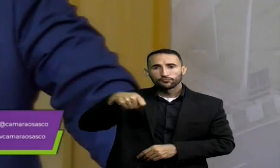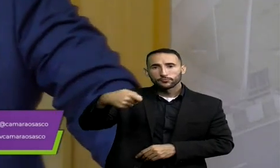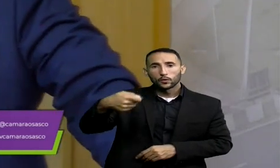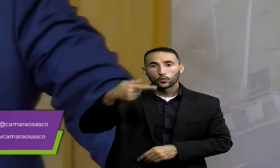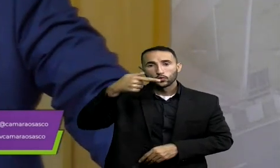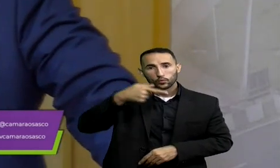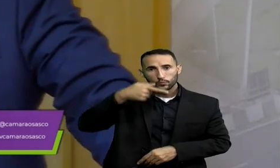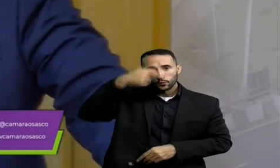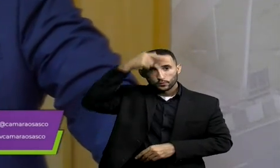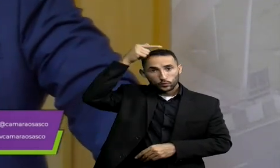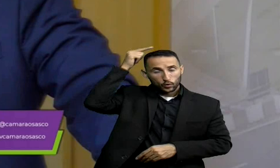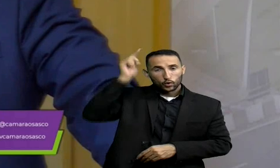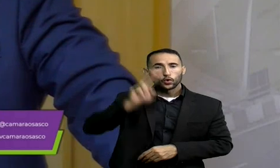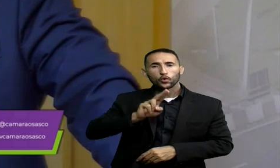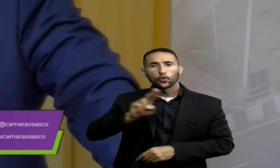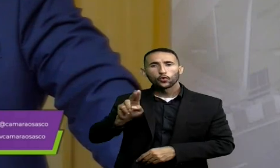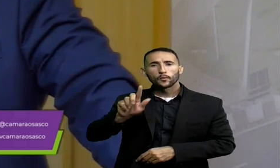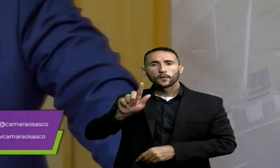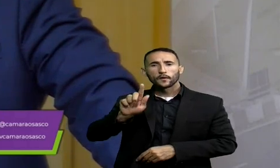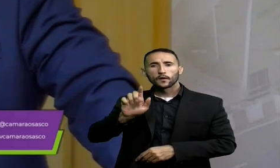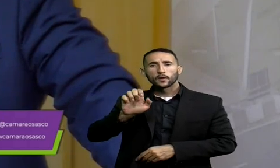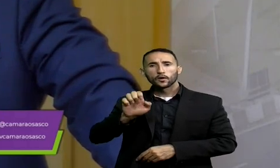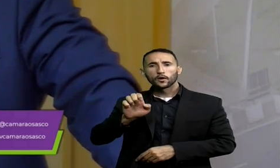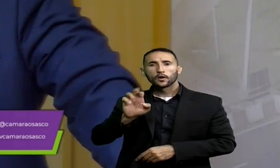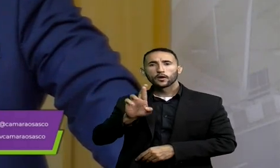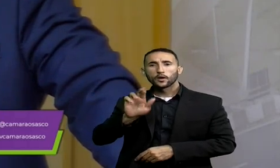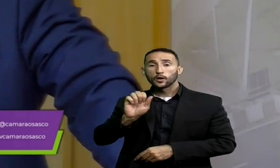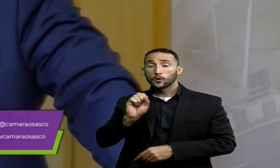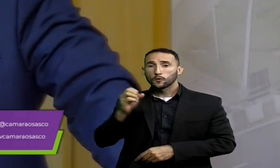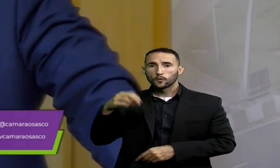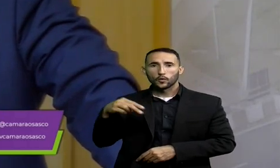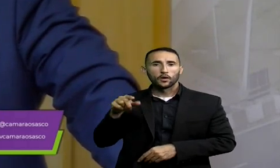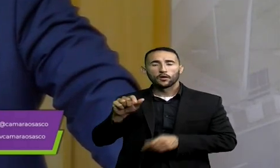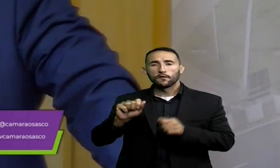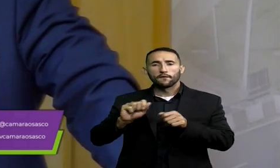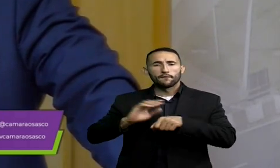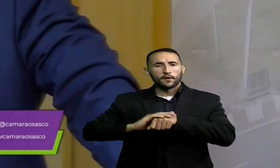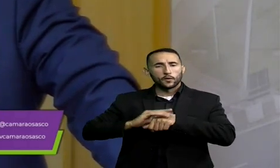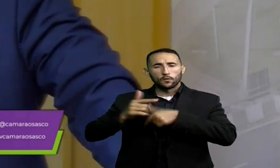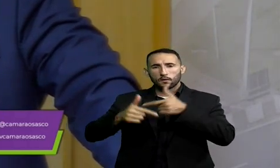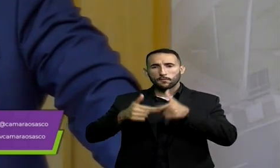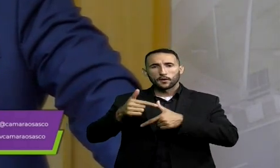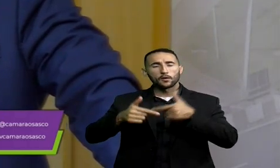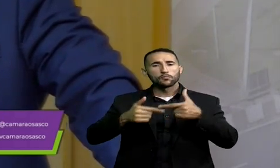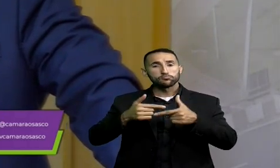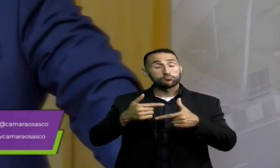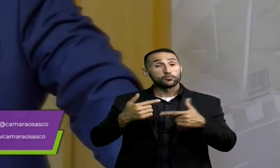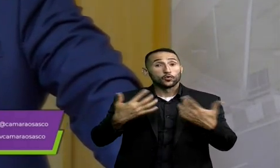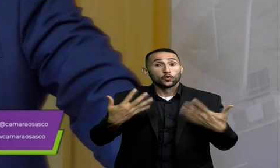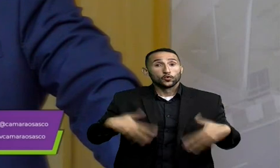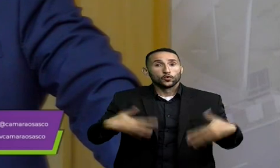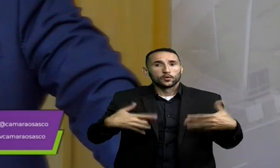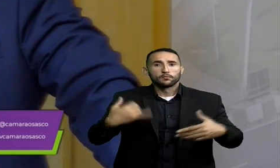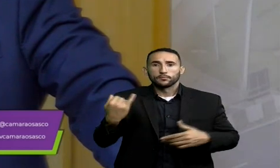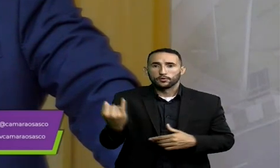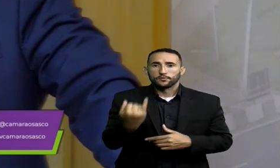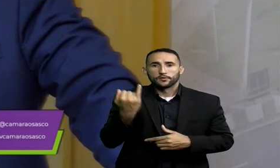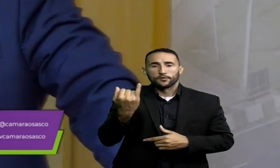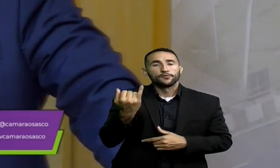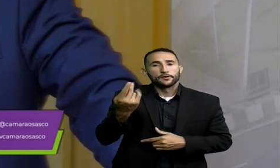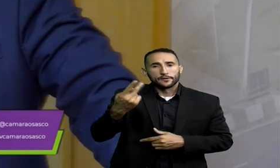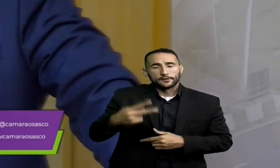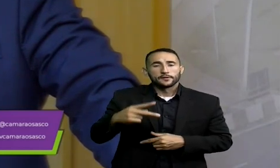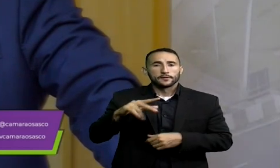trabalho muito importante aqui na nossa cidade no nosso Estado de São Paulo e a gente